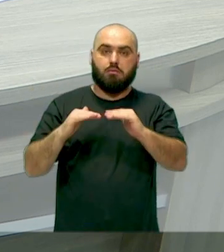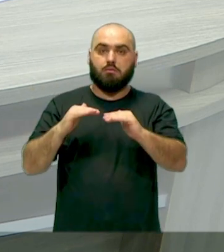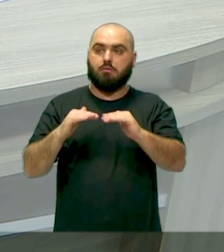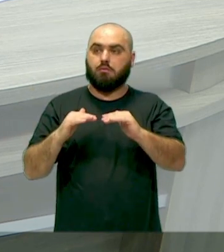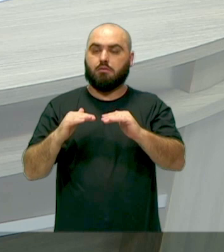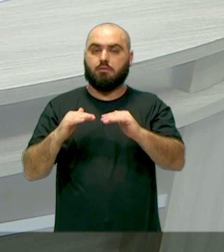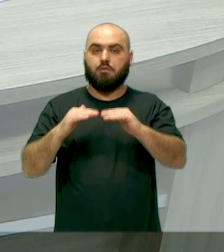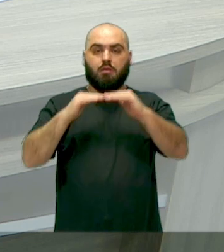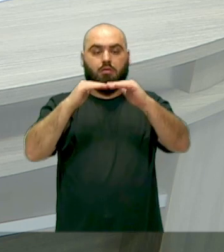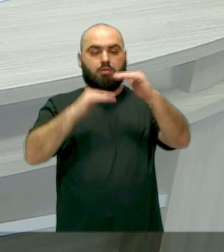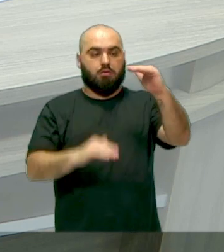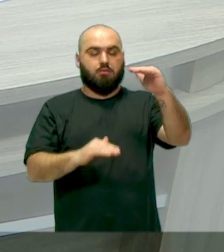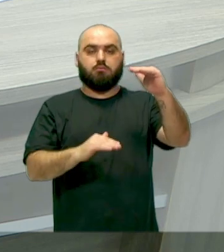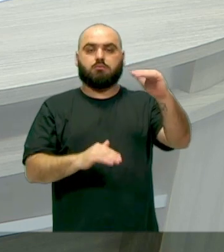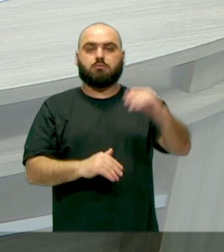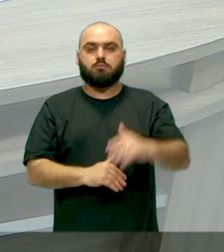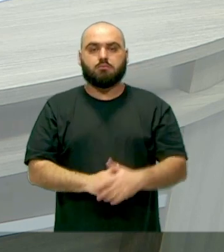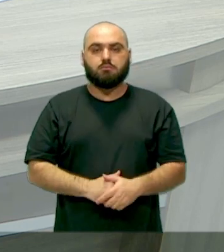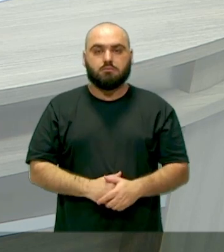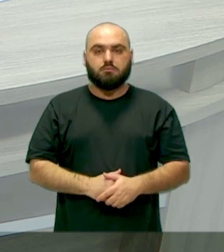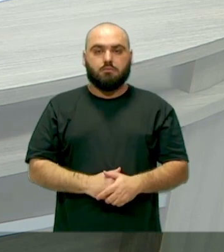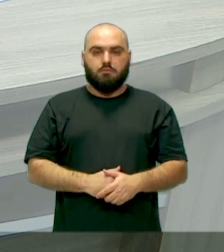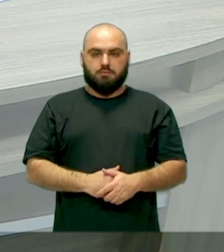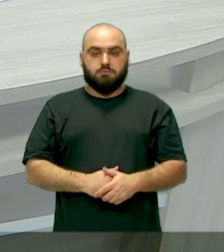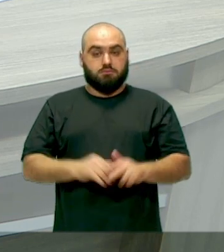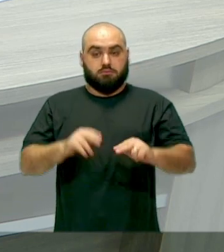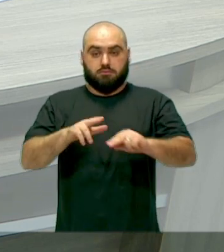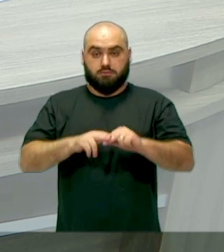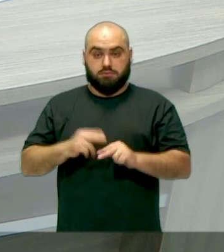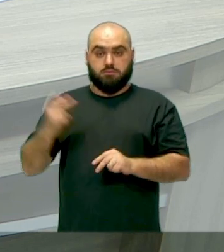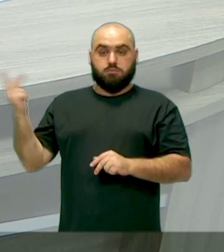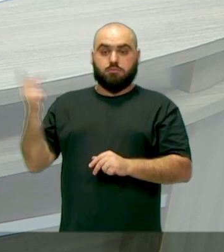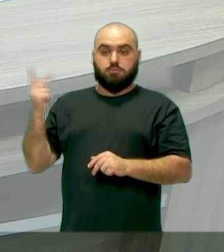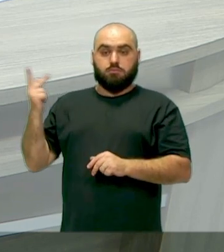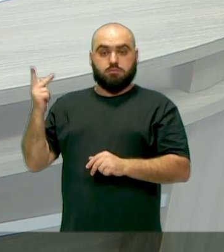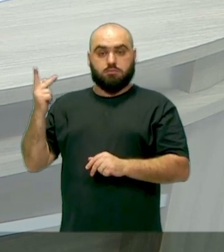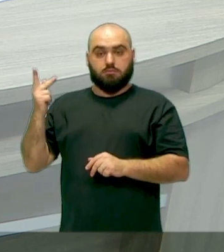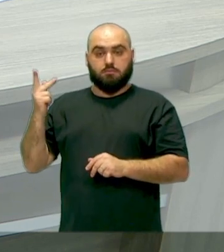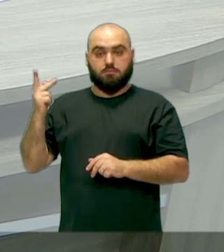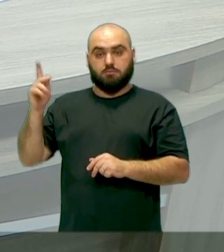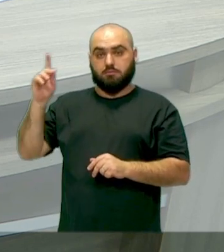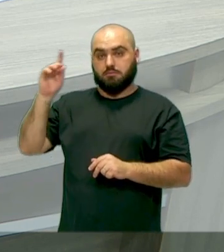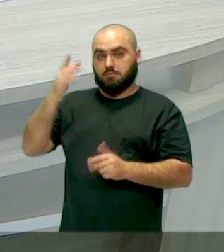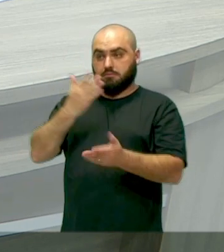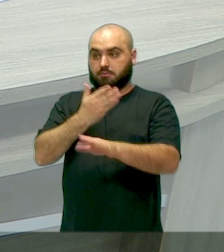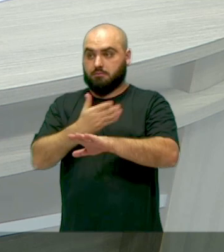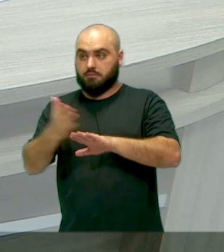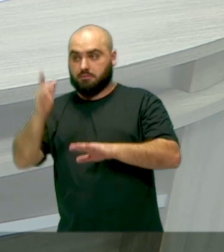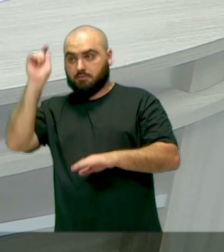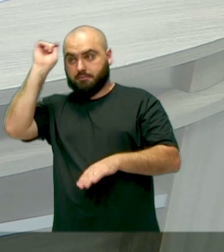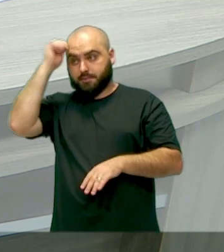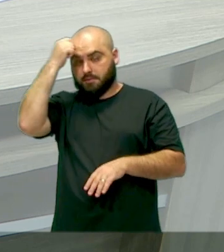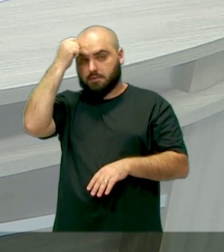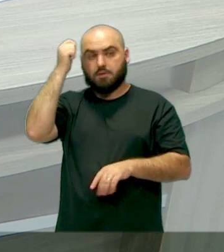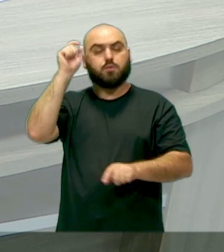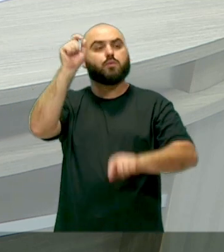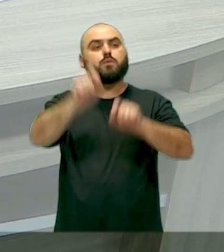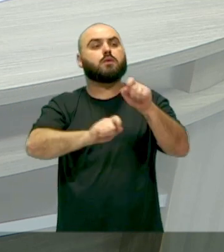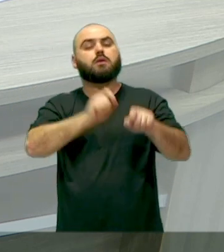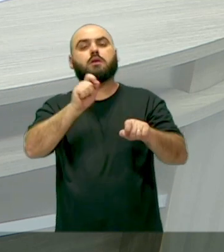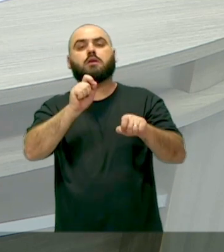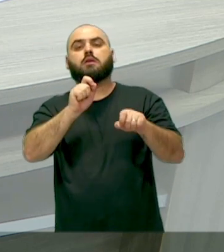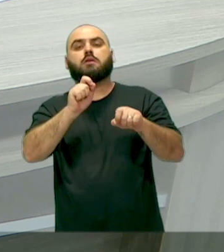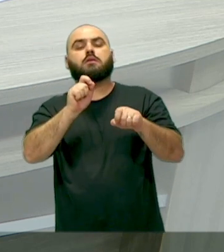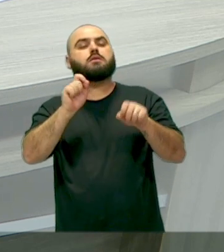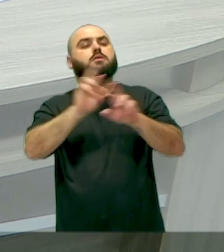a si, ao próprio. Estamos aqui, nós, duas mulheres, uma branca e uma preta. O que nos faz diferente? Somente um tom